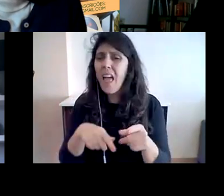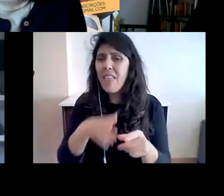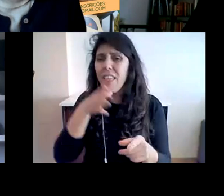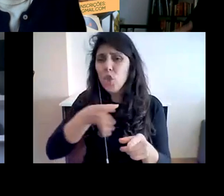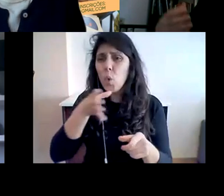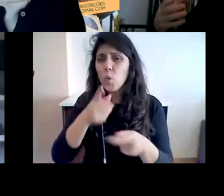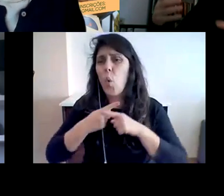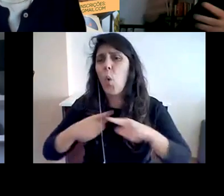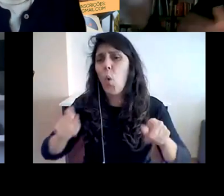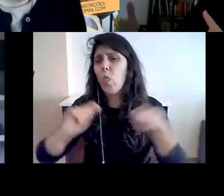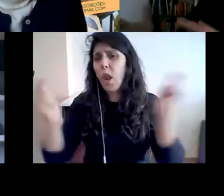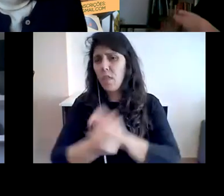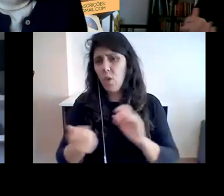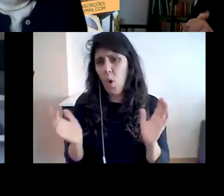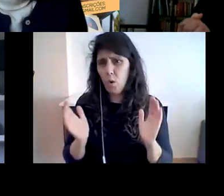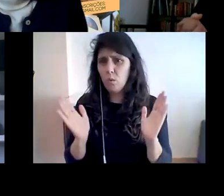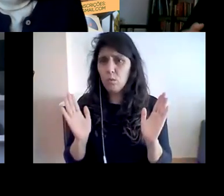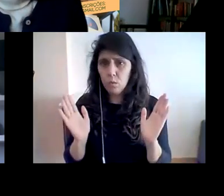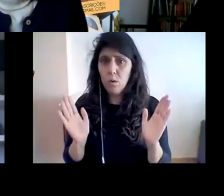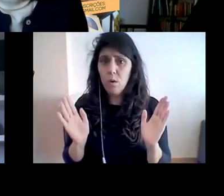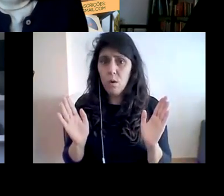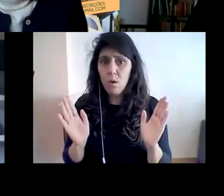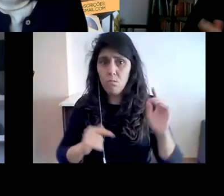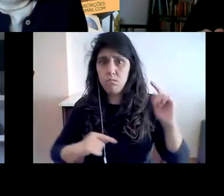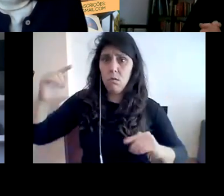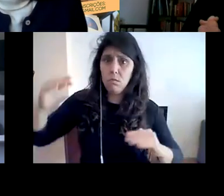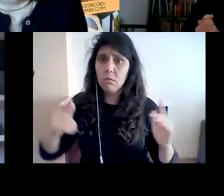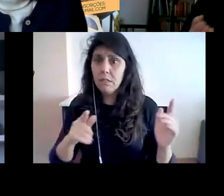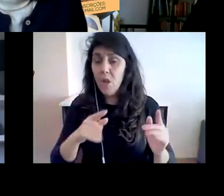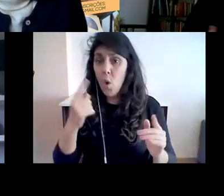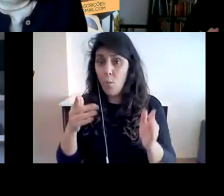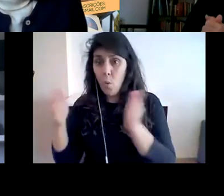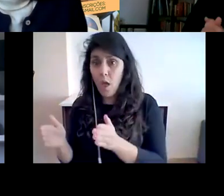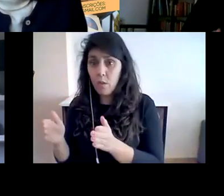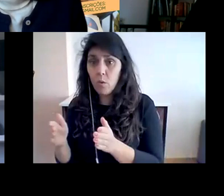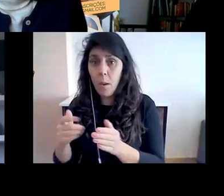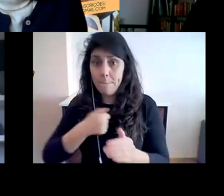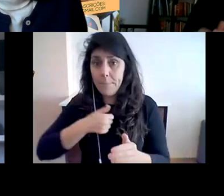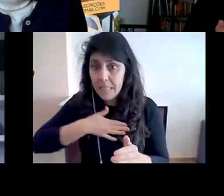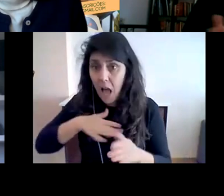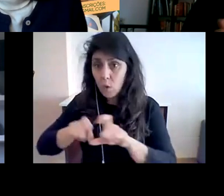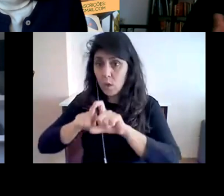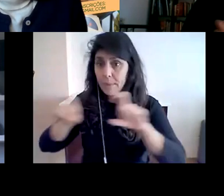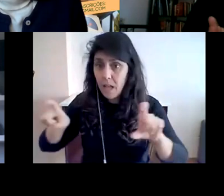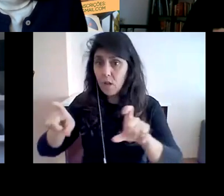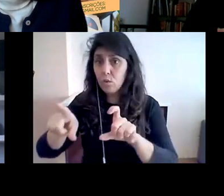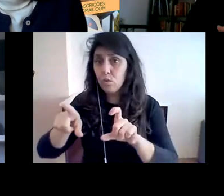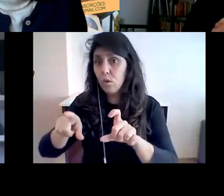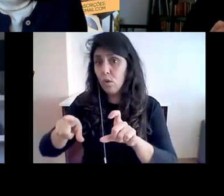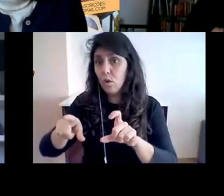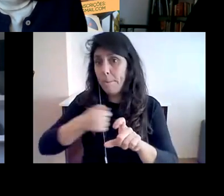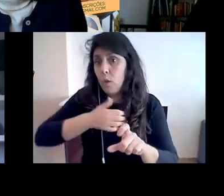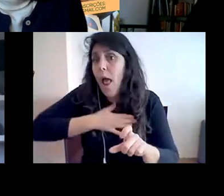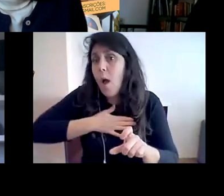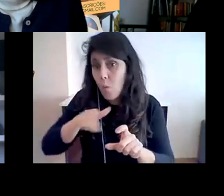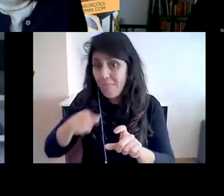Aquilo que se vê, que dizem de um lado os empresários ou as entidades patronais,